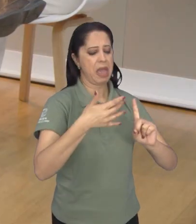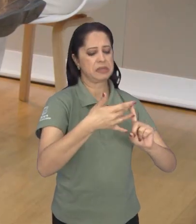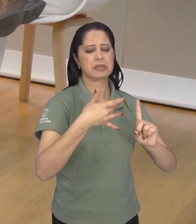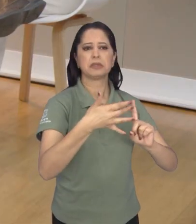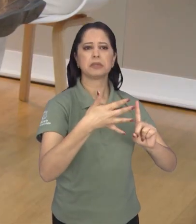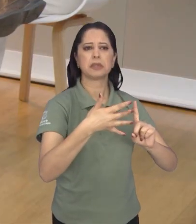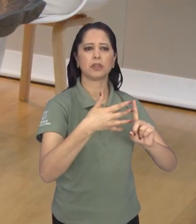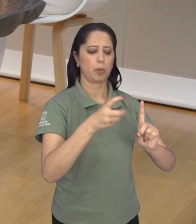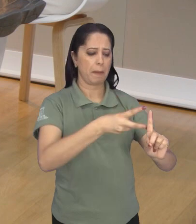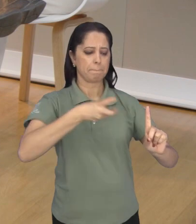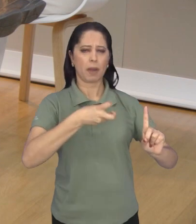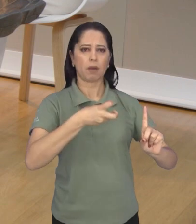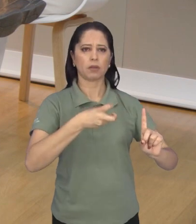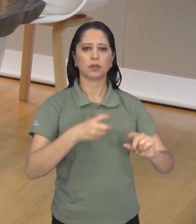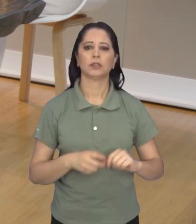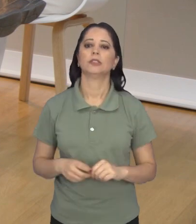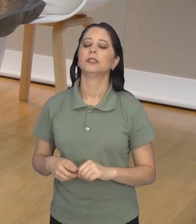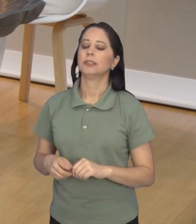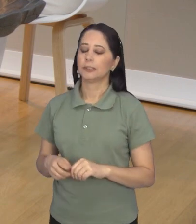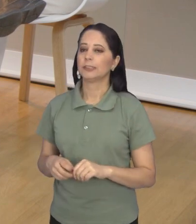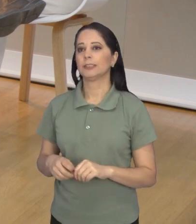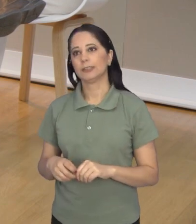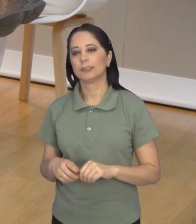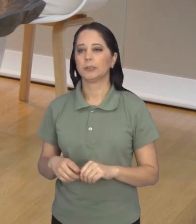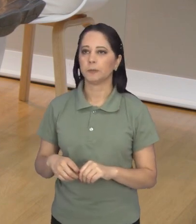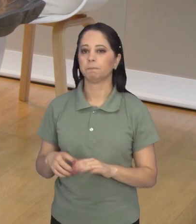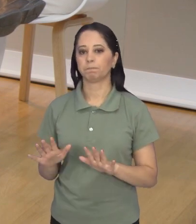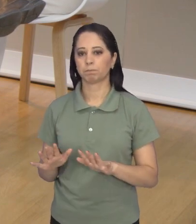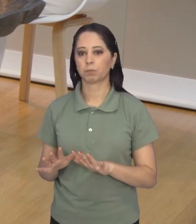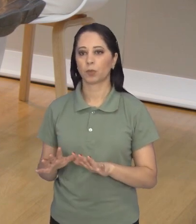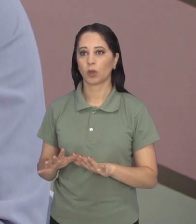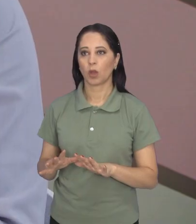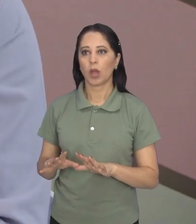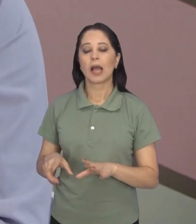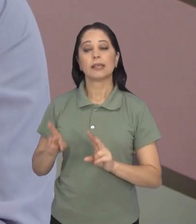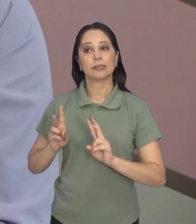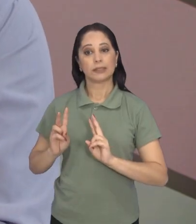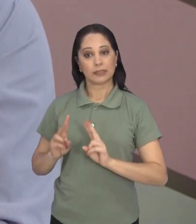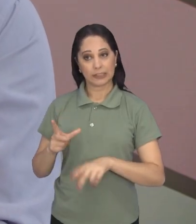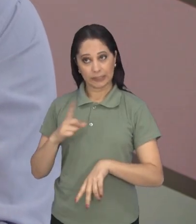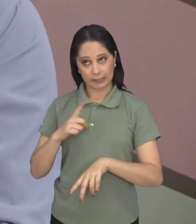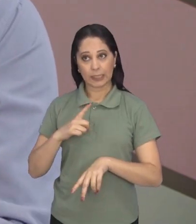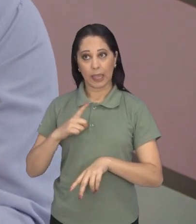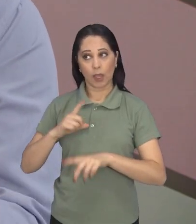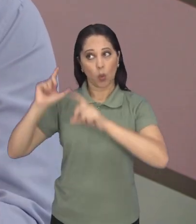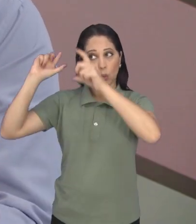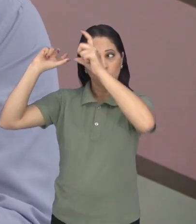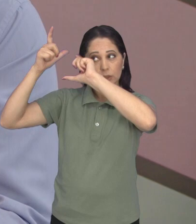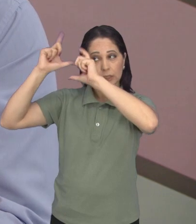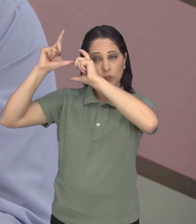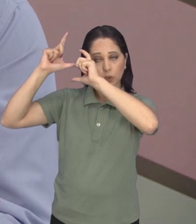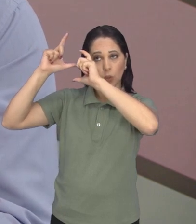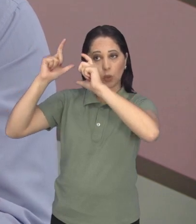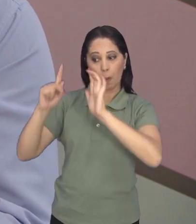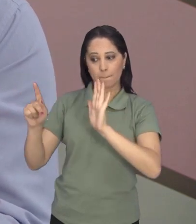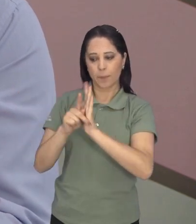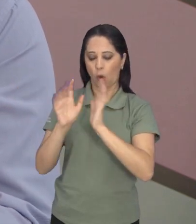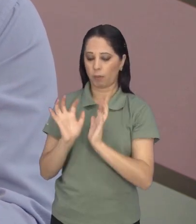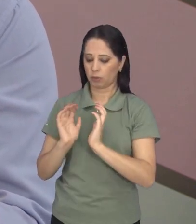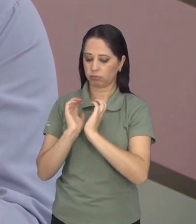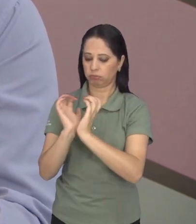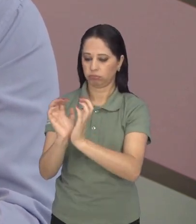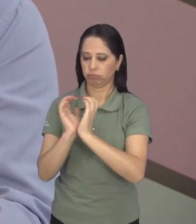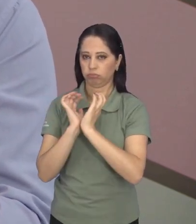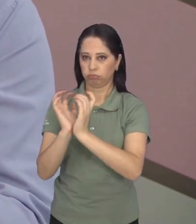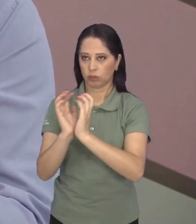causa definida para essa síndrome? O que a gente sabe, na verdade, Gisele, é que nós temos um transtorno de uma